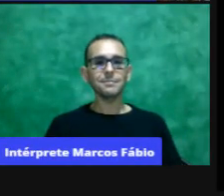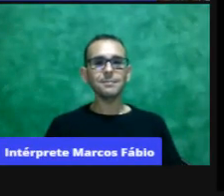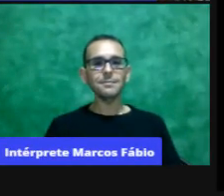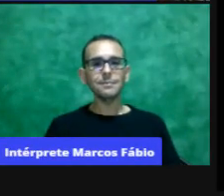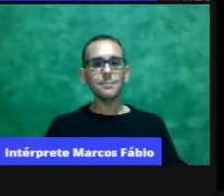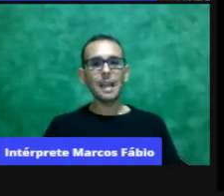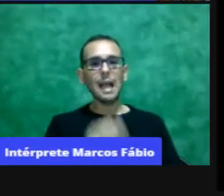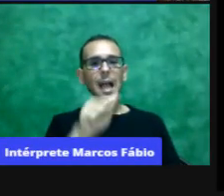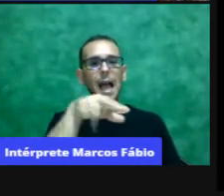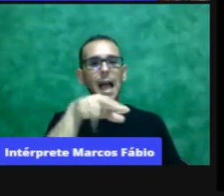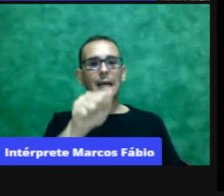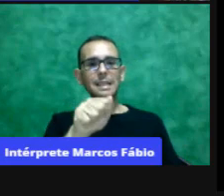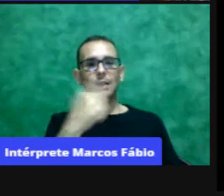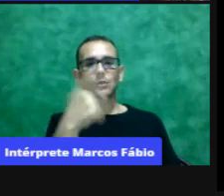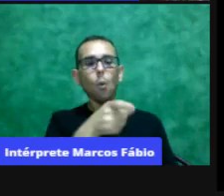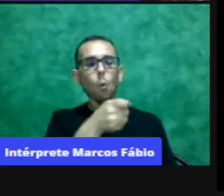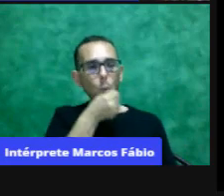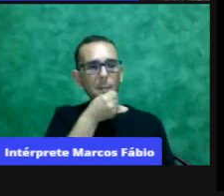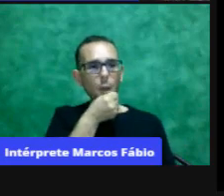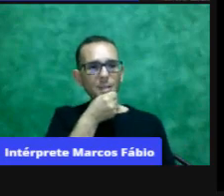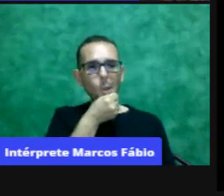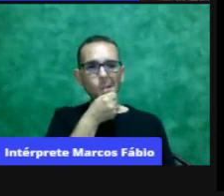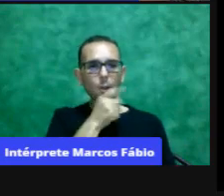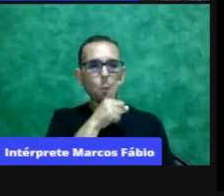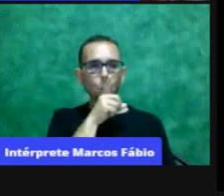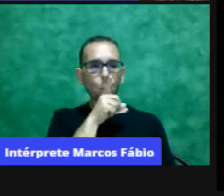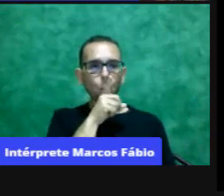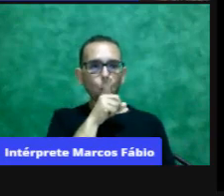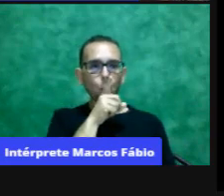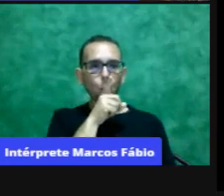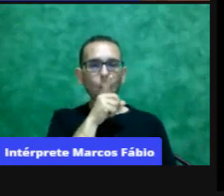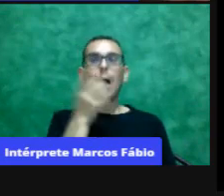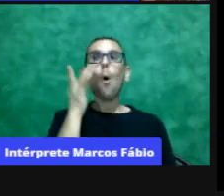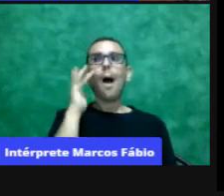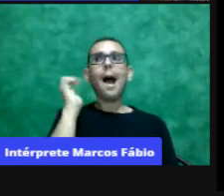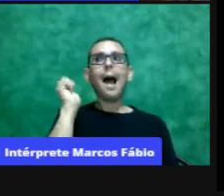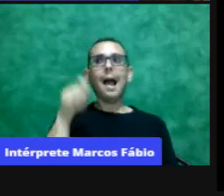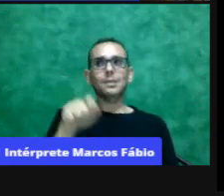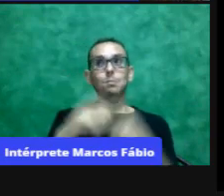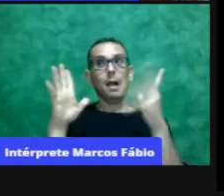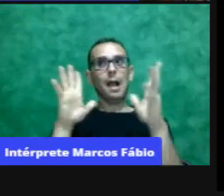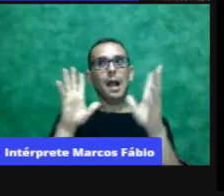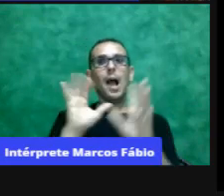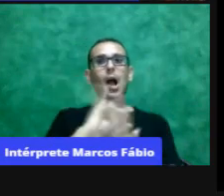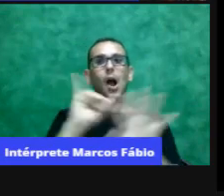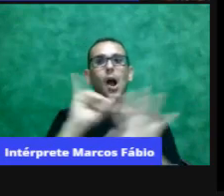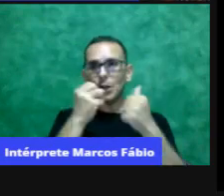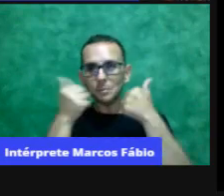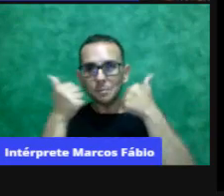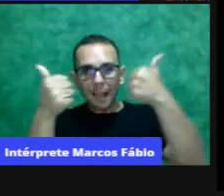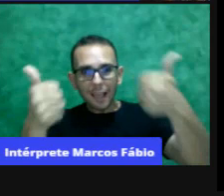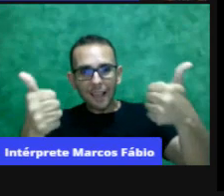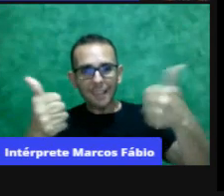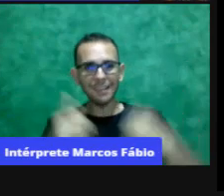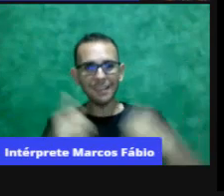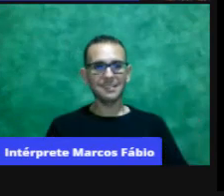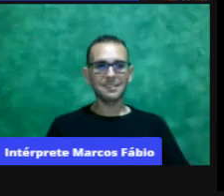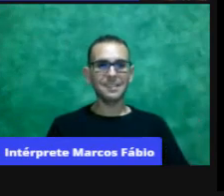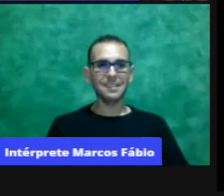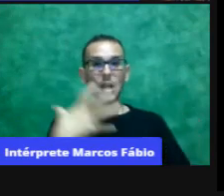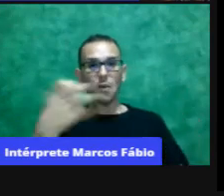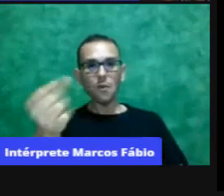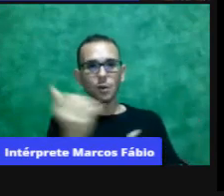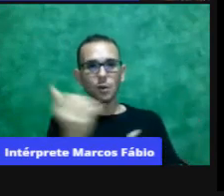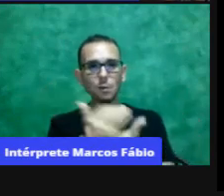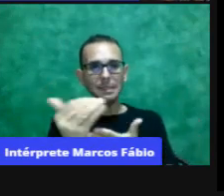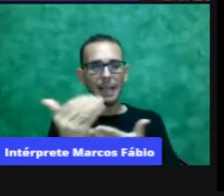Ana, acho que o seu microfone está fechado, Ana. Acho que é que ele tinha... Olá, todo mundo. Vamos começar